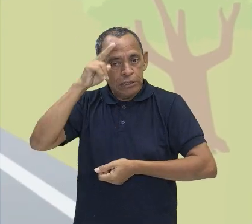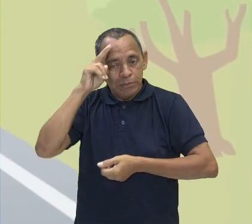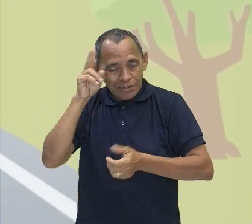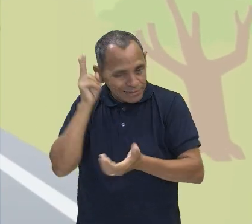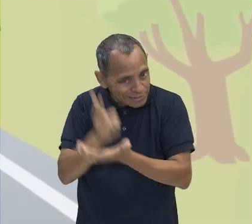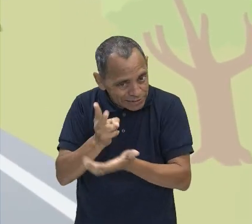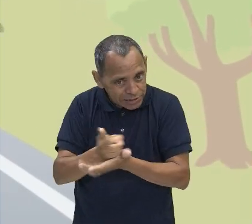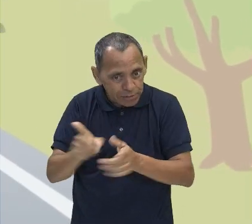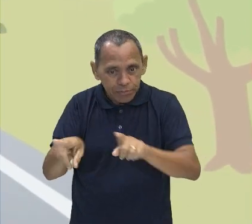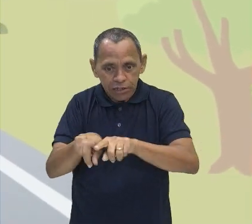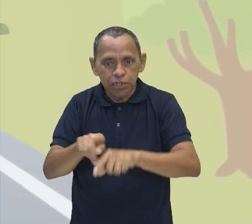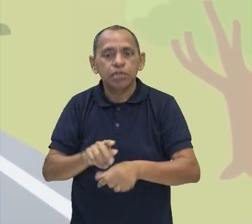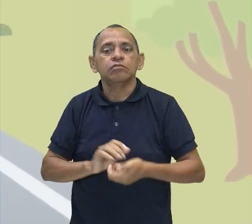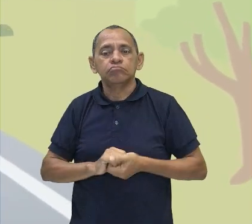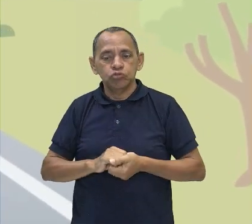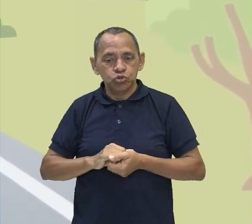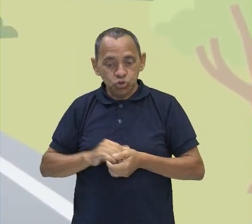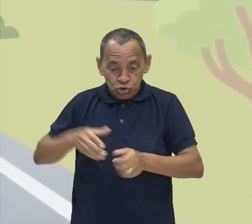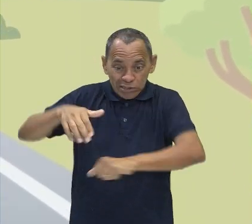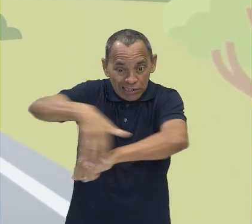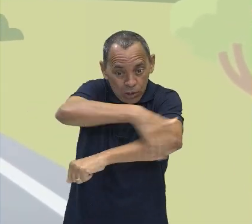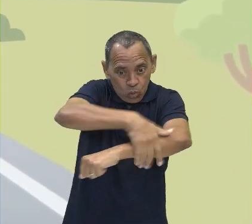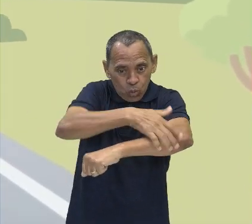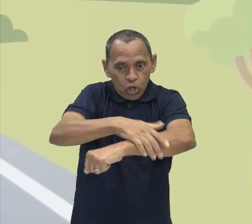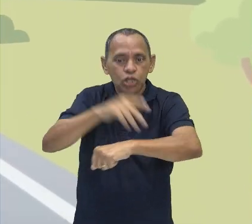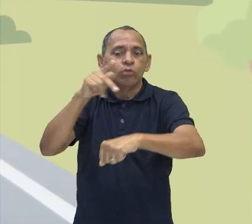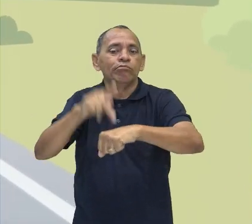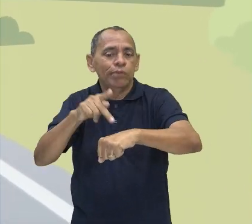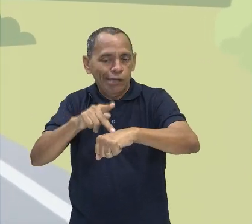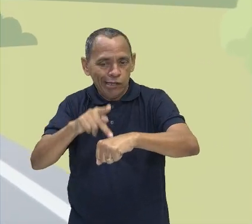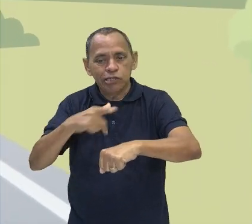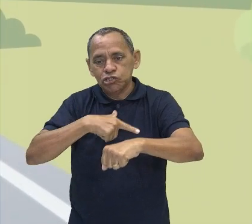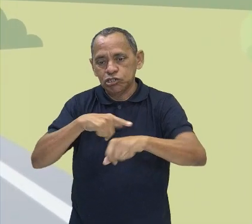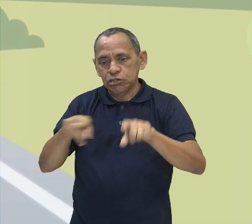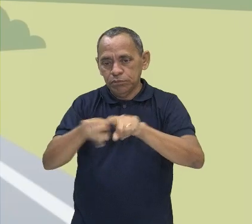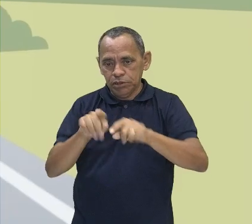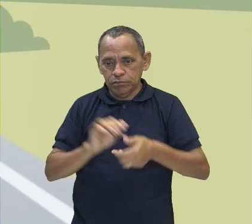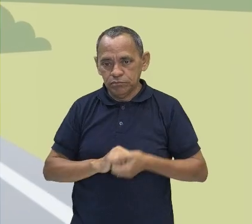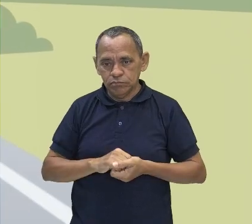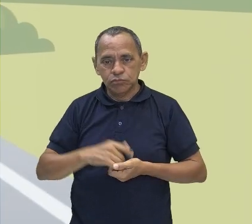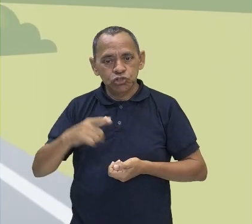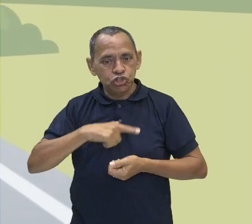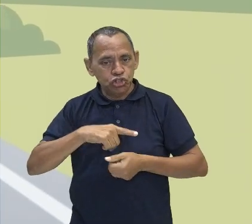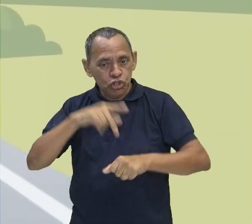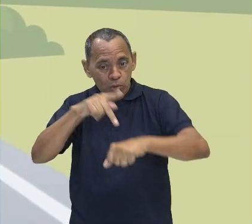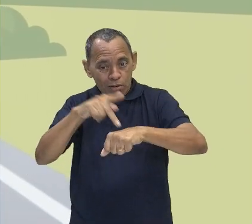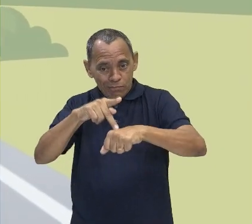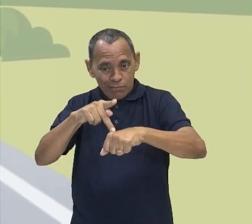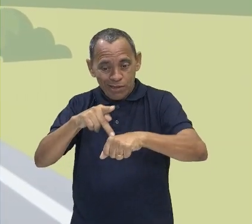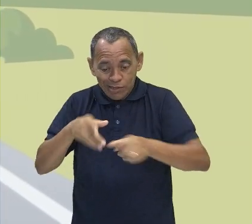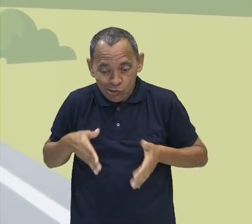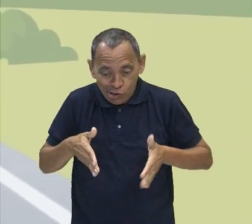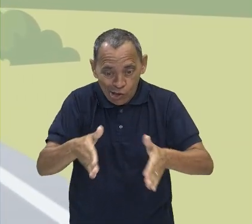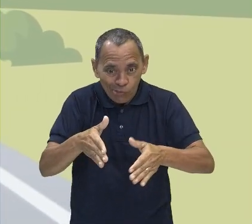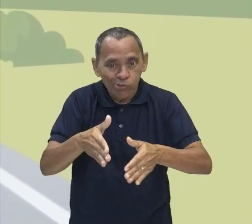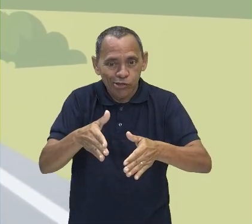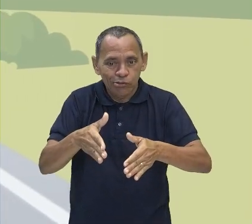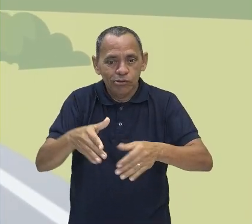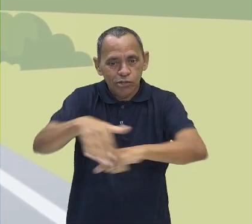uma pedra. Tinha uma pedra no meio do caminho. No meio do caminho tinha uma